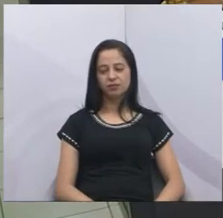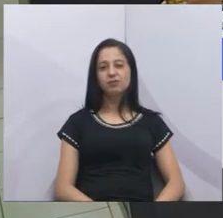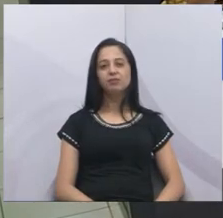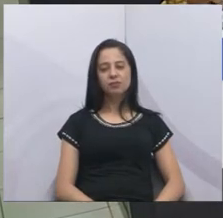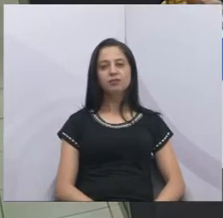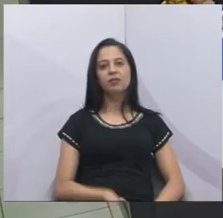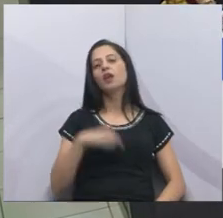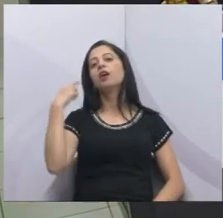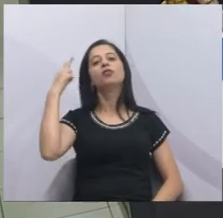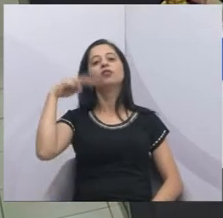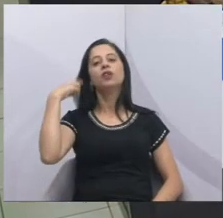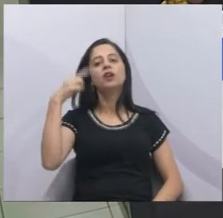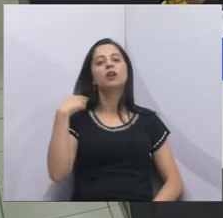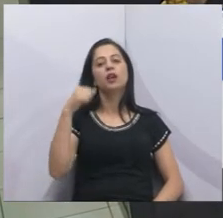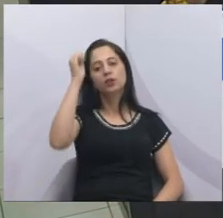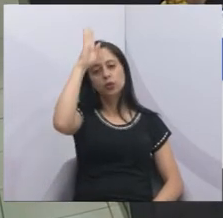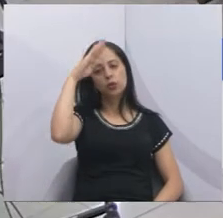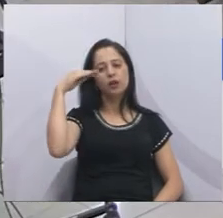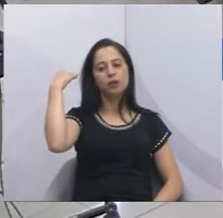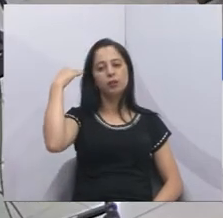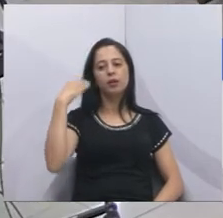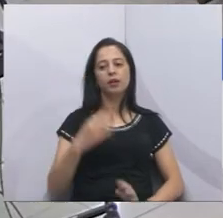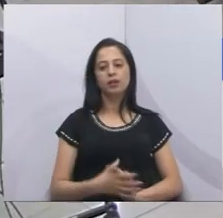Como vota a vereadora Maria Amélia?